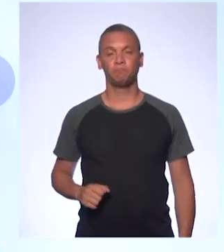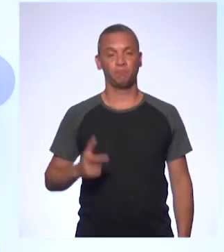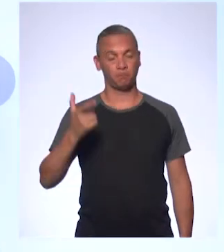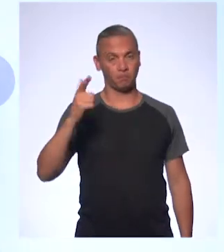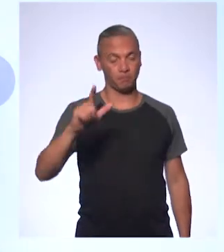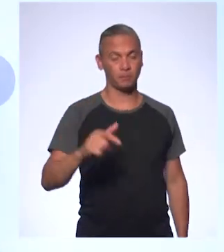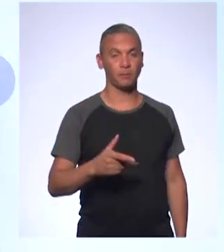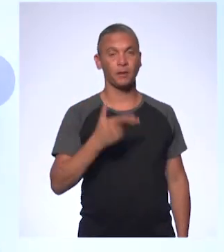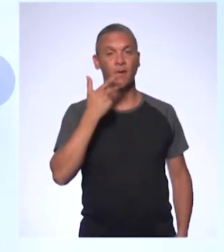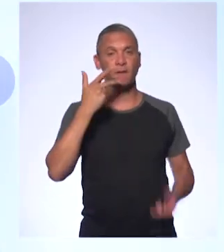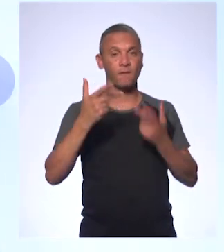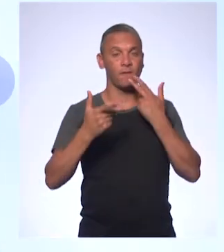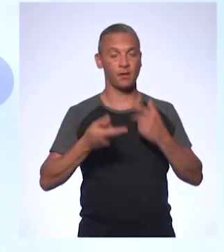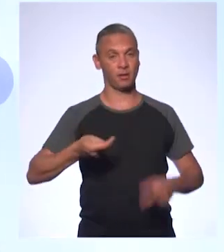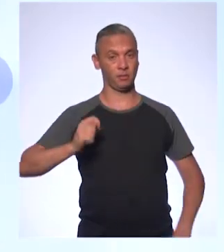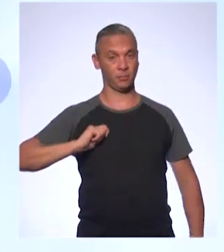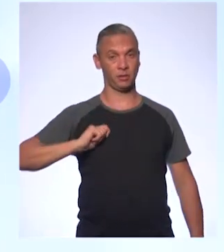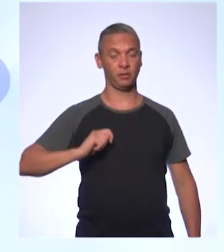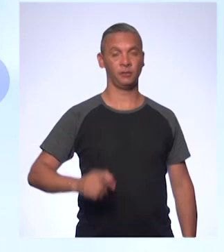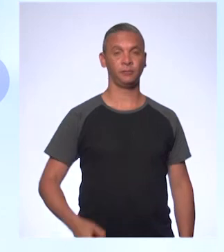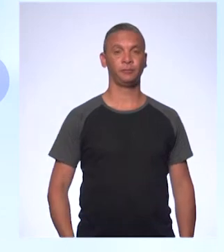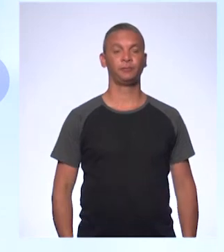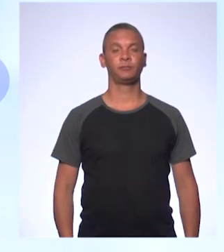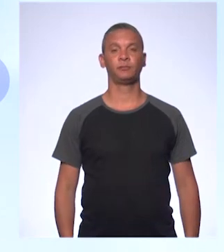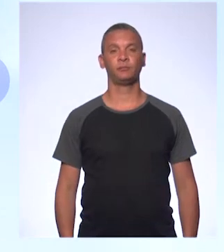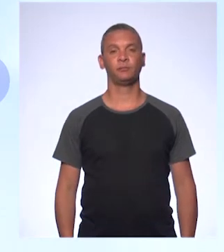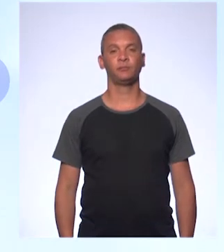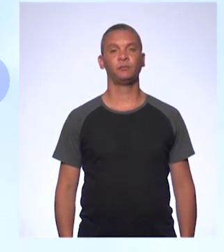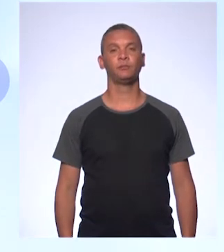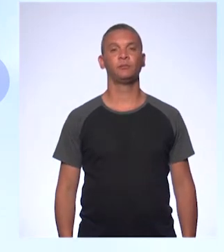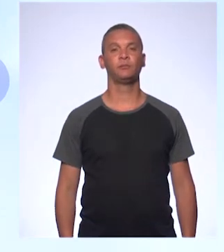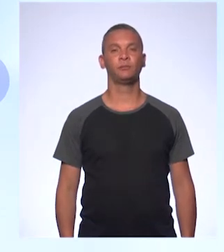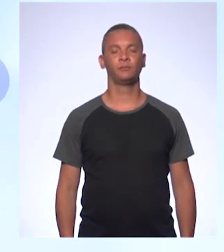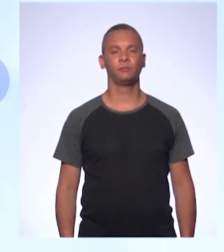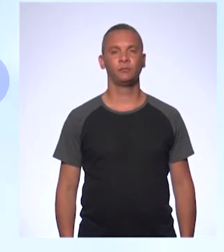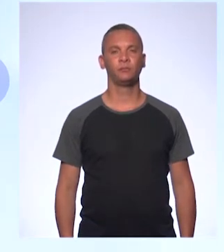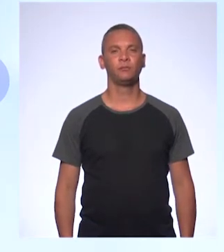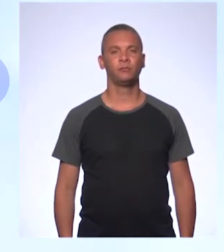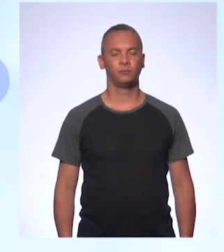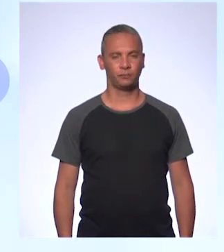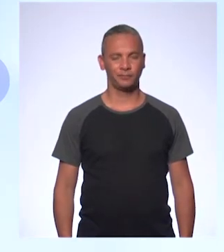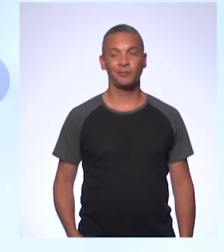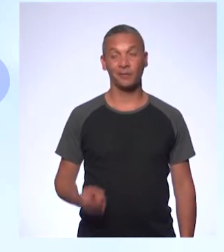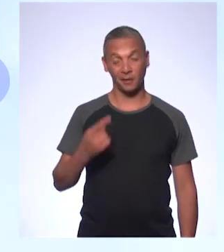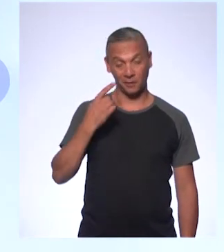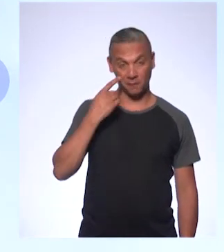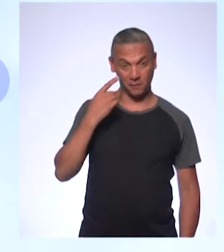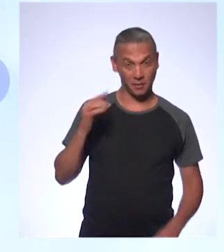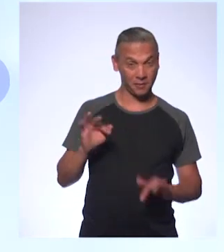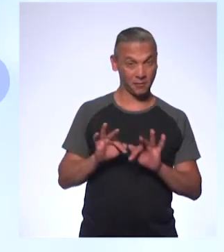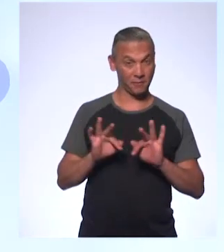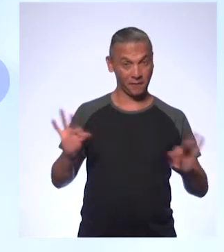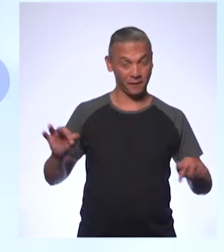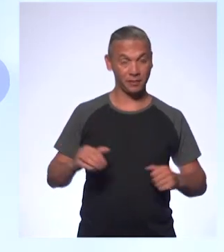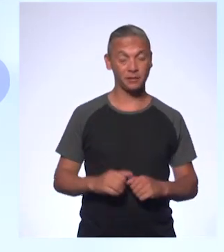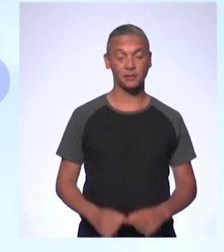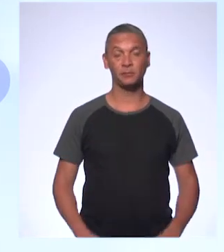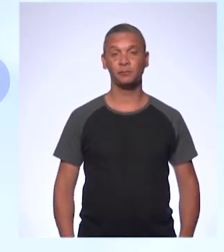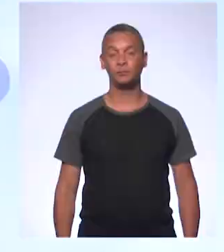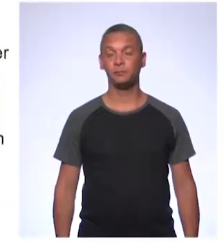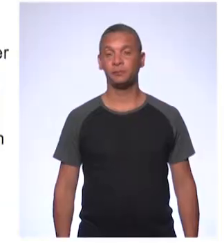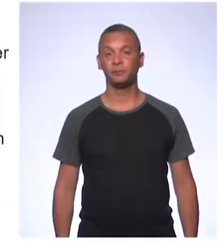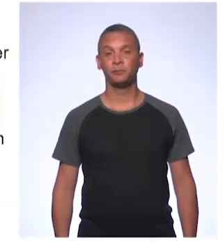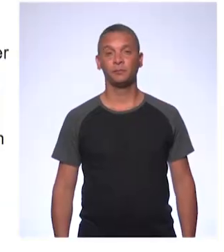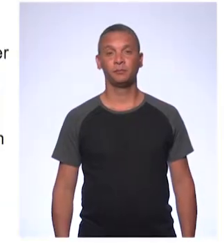Seguindo aqui, no te dan solamente reloj. Observe muito bem essa frase. No te dan